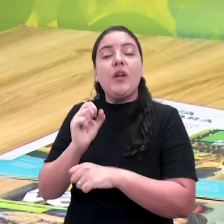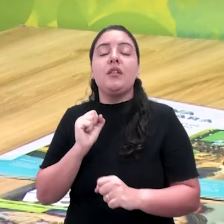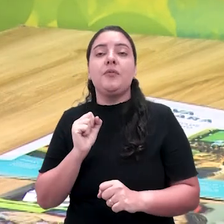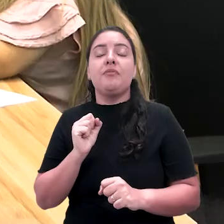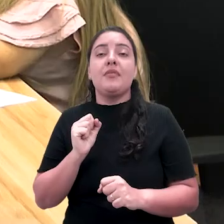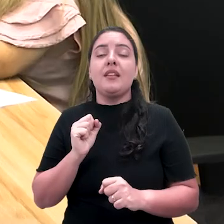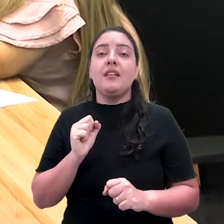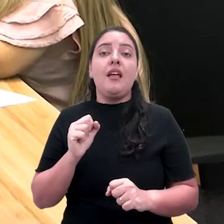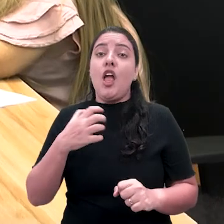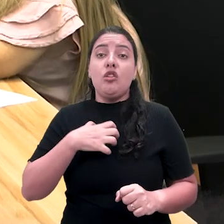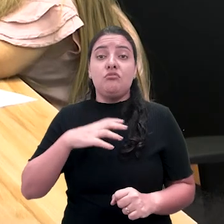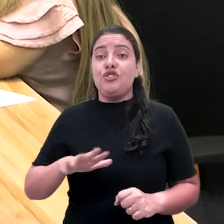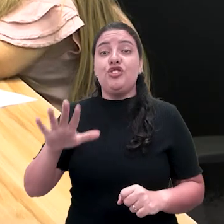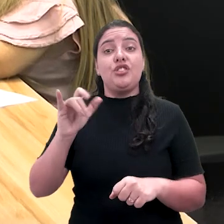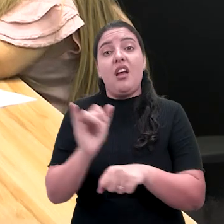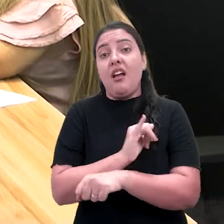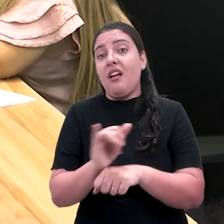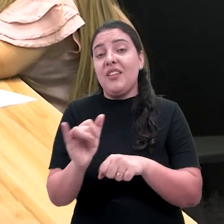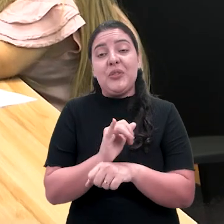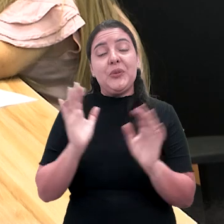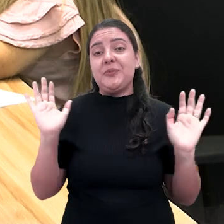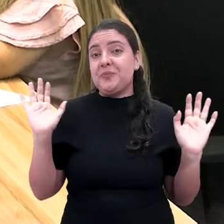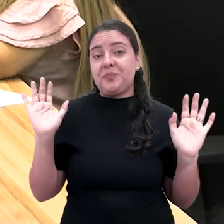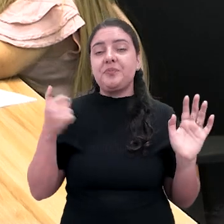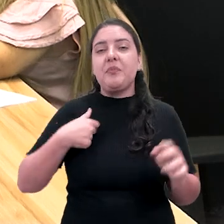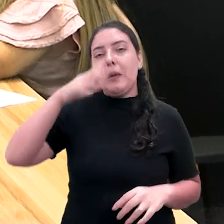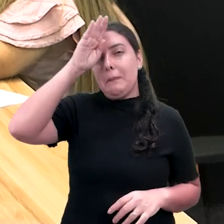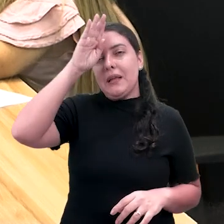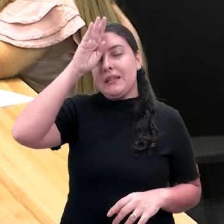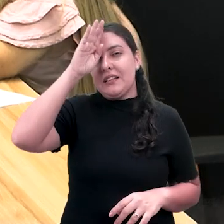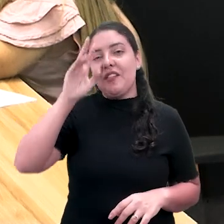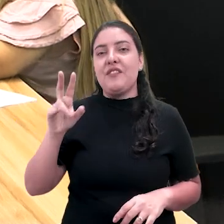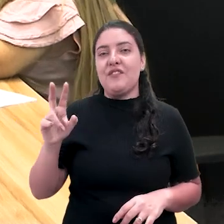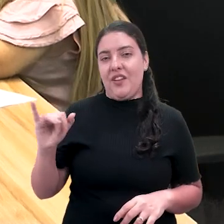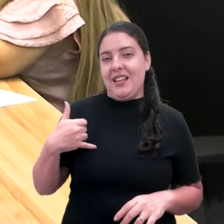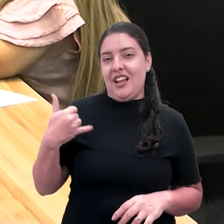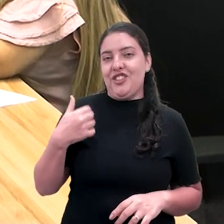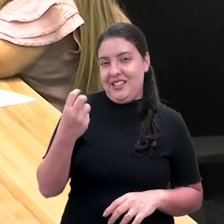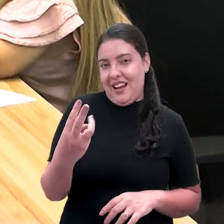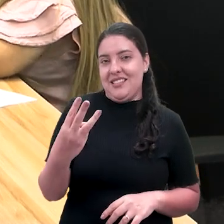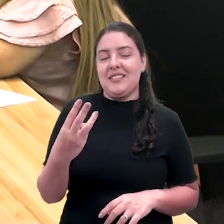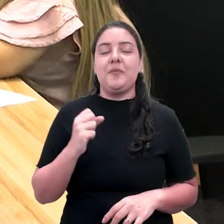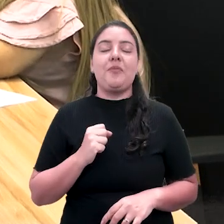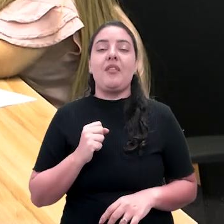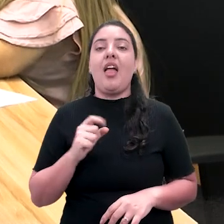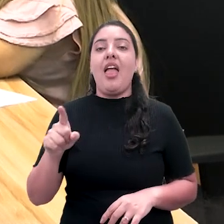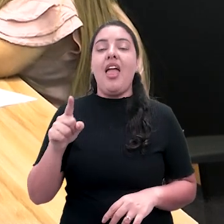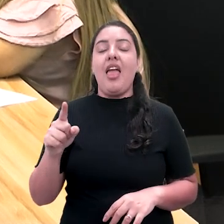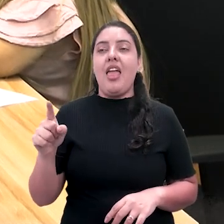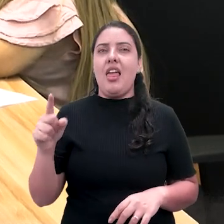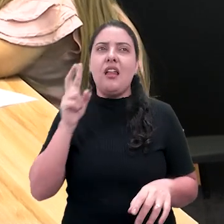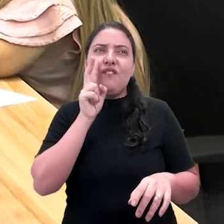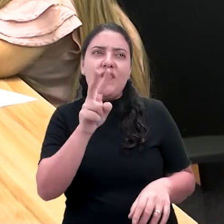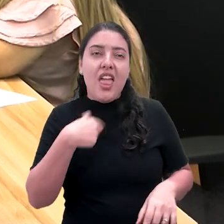Mas como é? Eu digo, é o nosso jeito. A minha sobrinha que vai fazer 3 anos. E aí quando ela me vê lá de